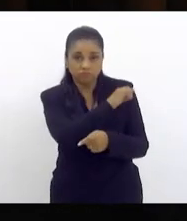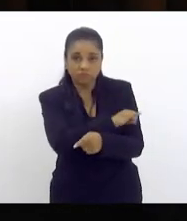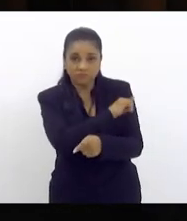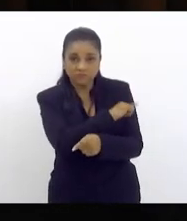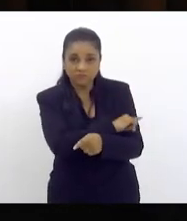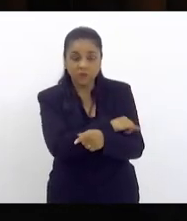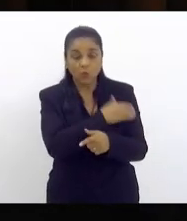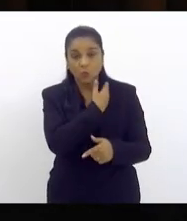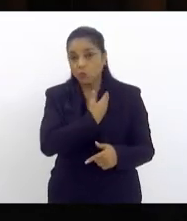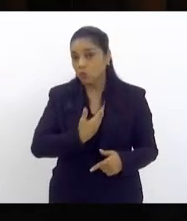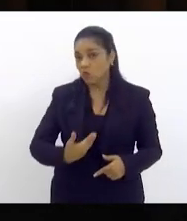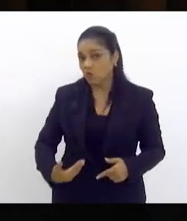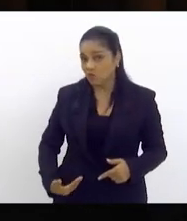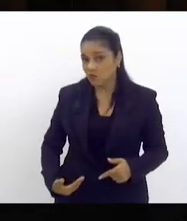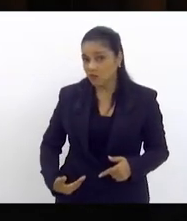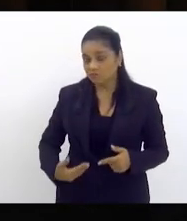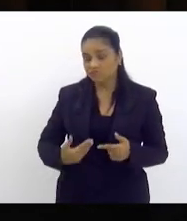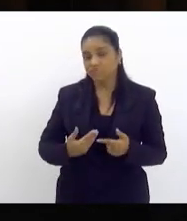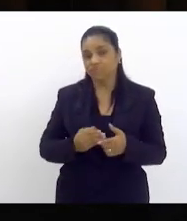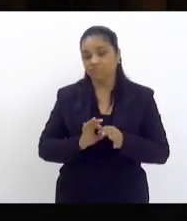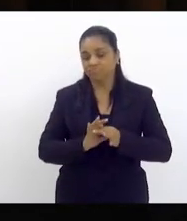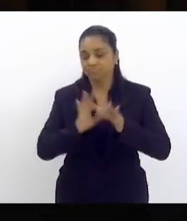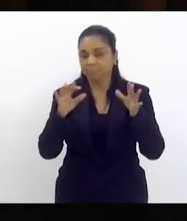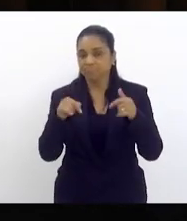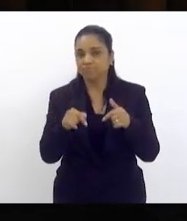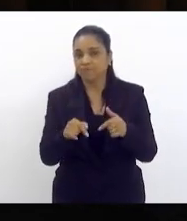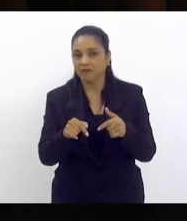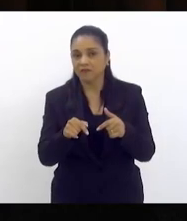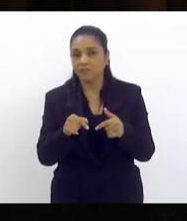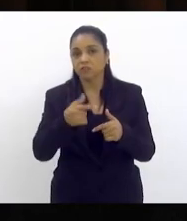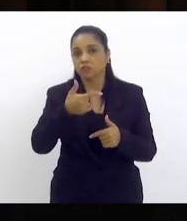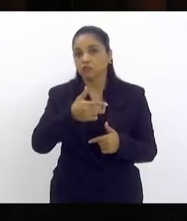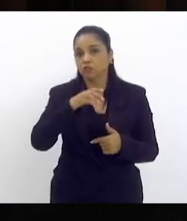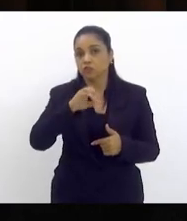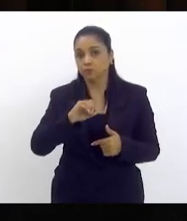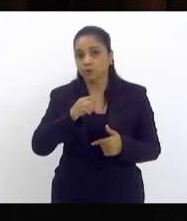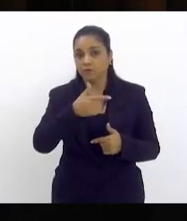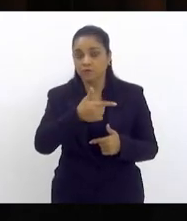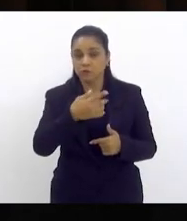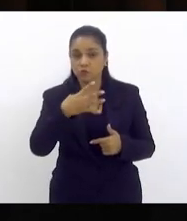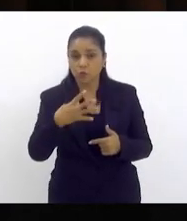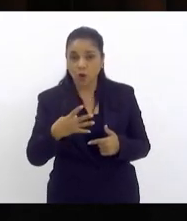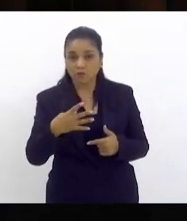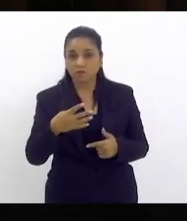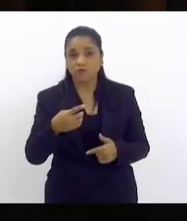o governo concede para 2024, serão